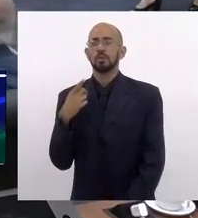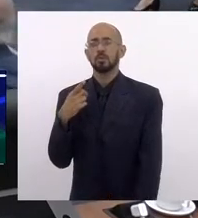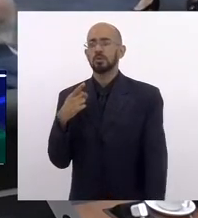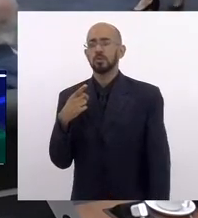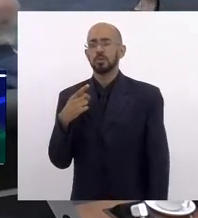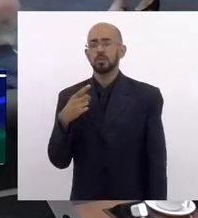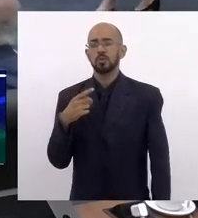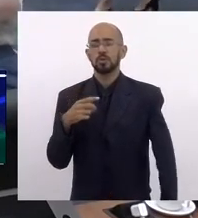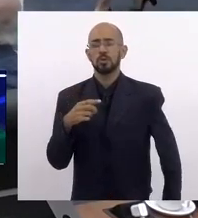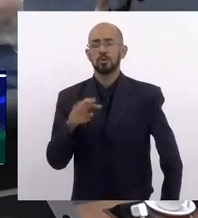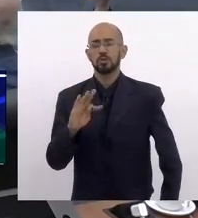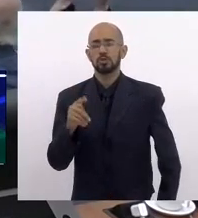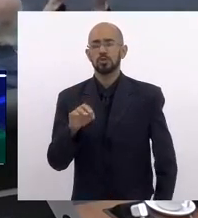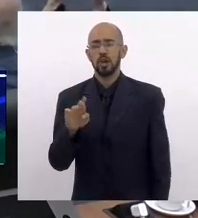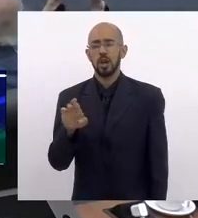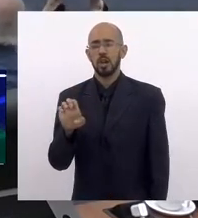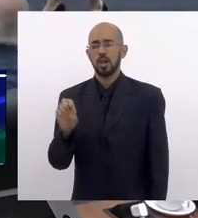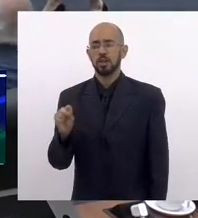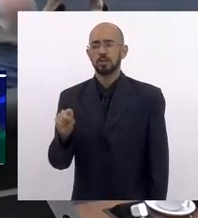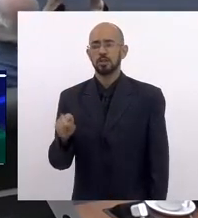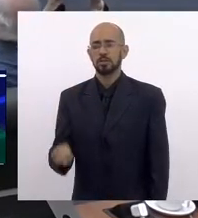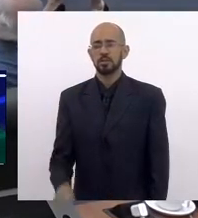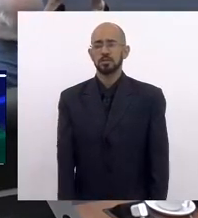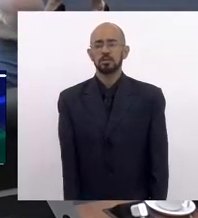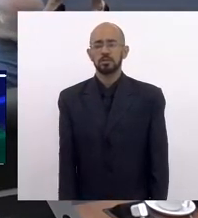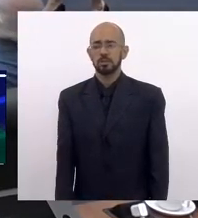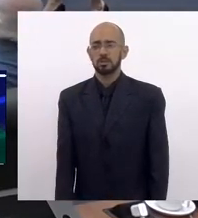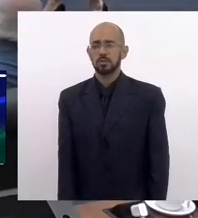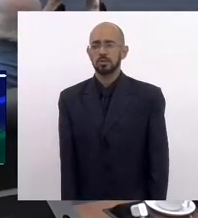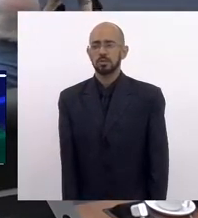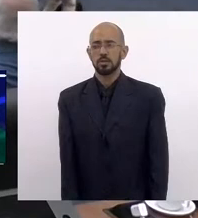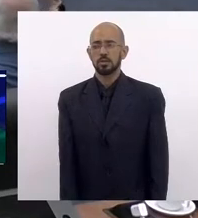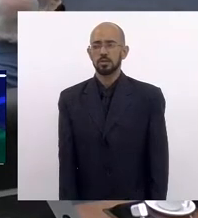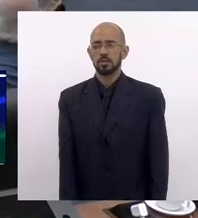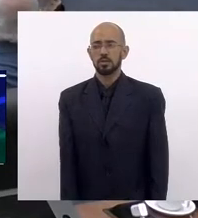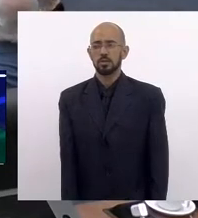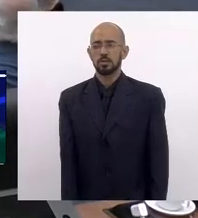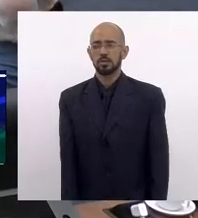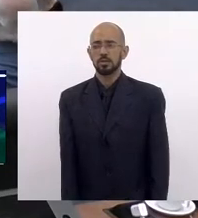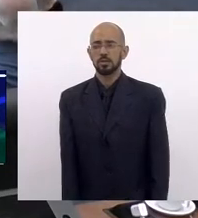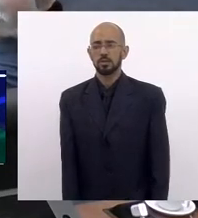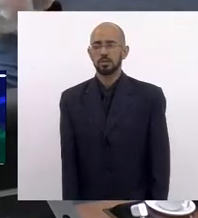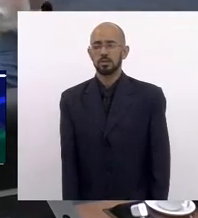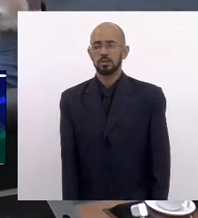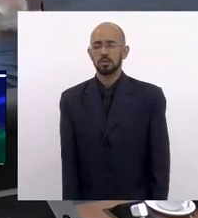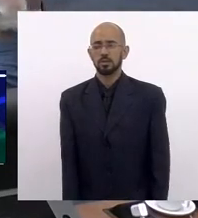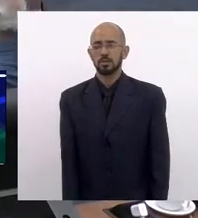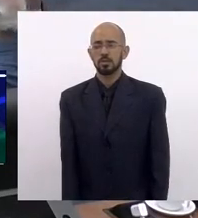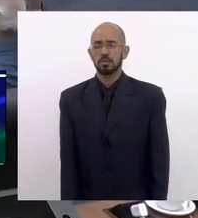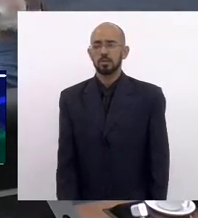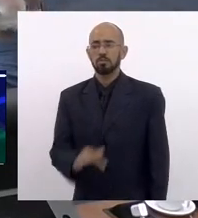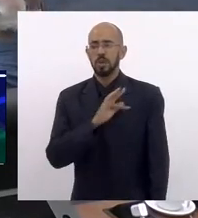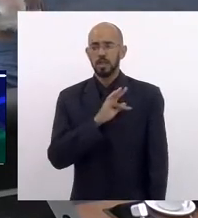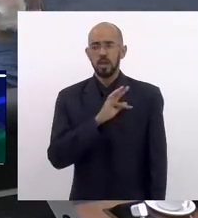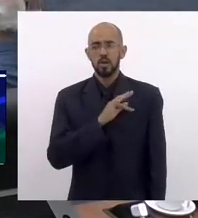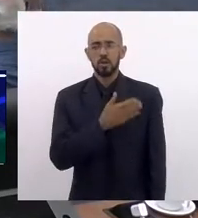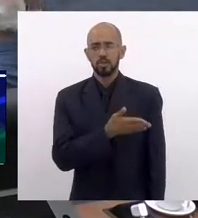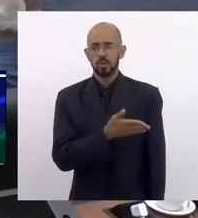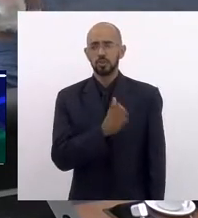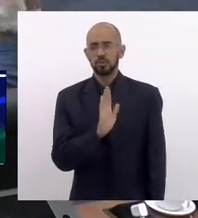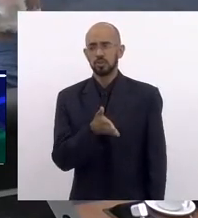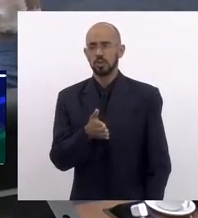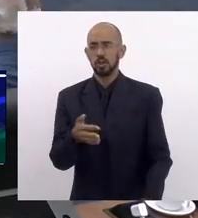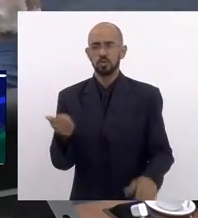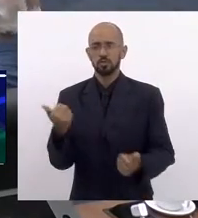Deputado Charles Batista. Substitutivo, Marta Rocha. É substitutivo, é deputada Marta Rocha. Já é o